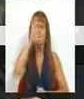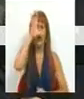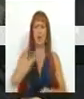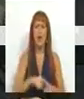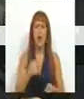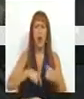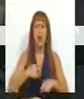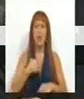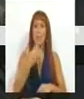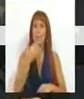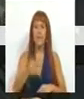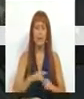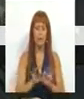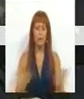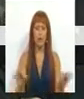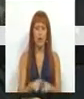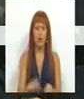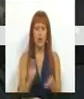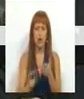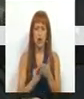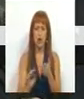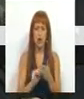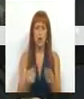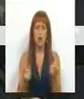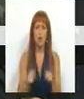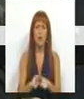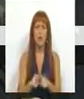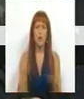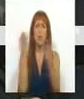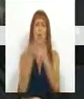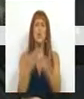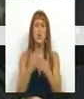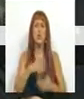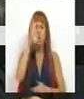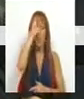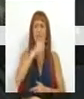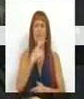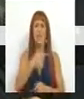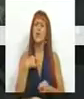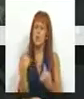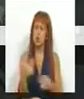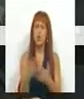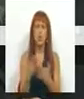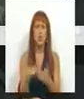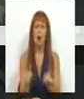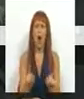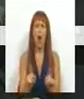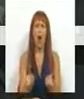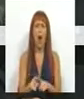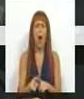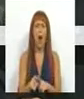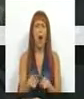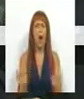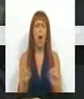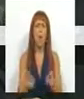Ministro, nós já pedimos formalmente por escrito os estudos. O Sr. Ministro disse que ia haver estudos e